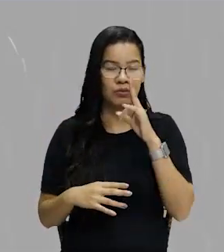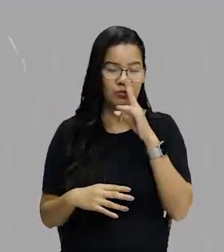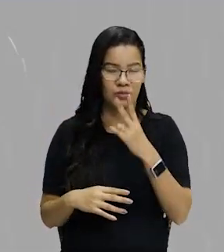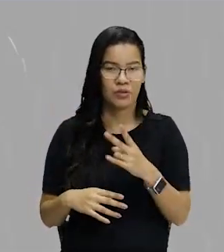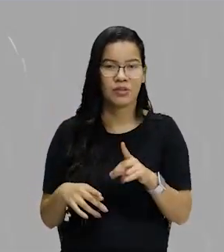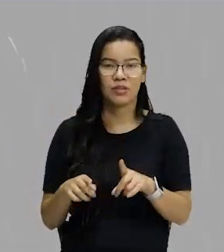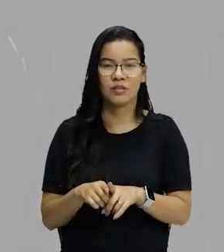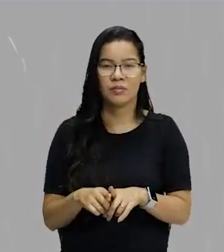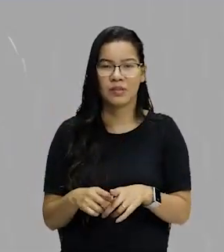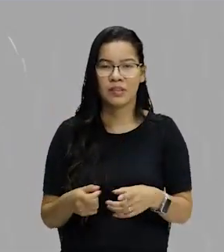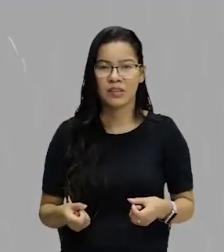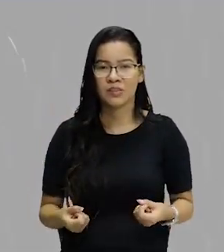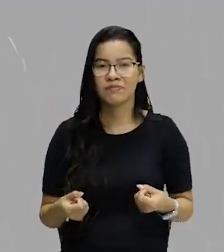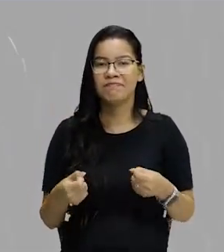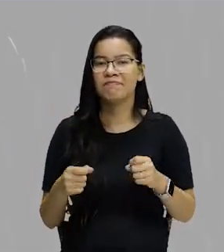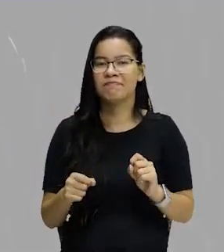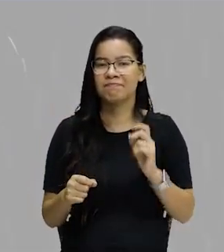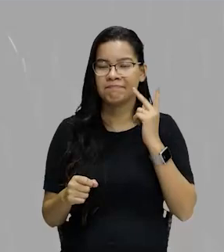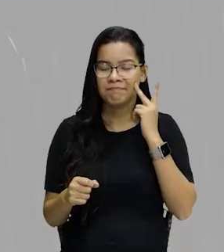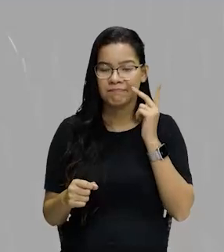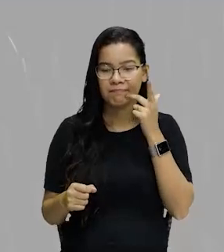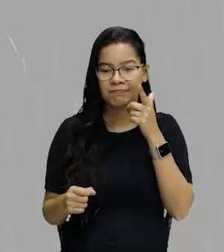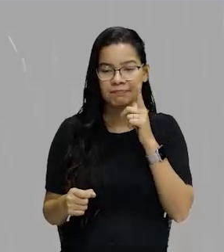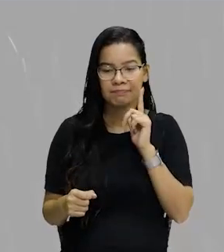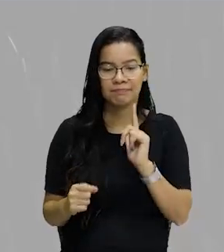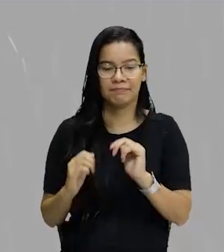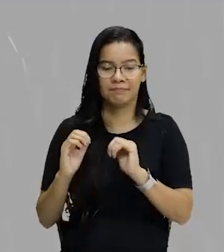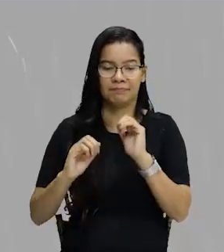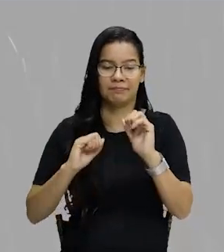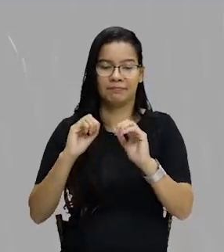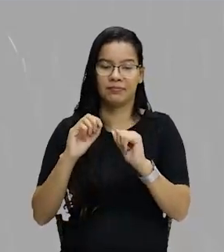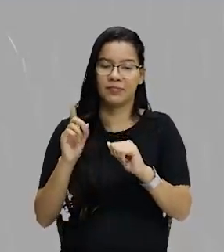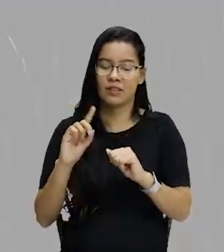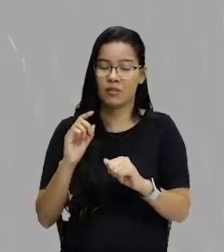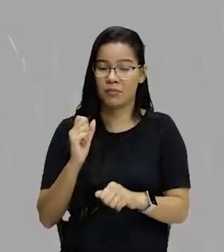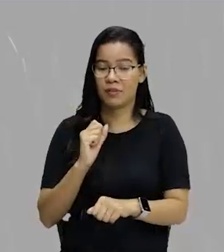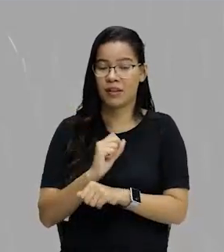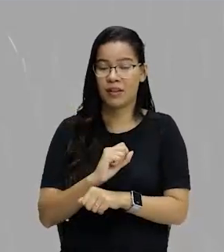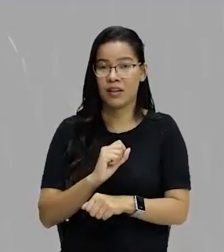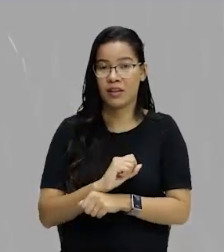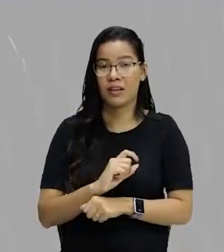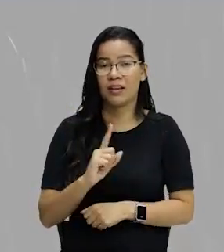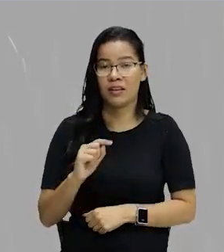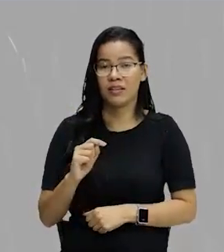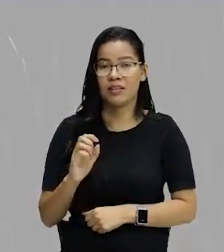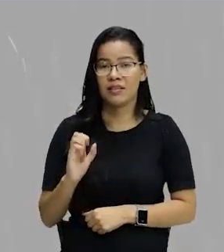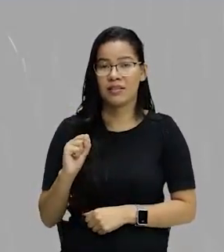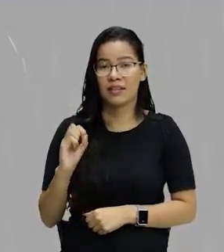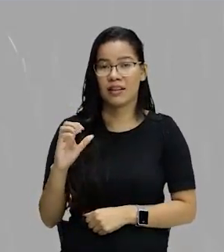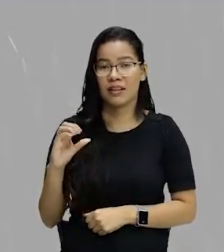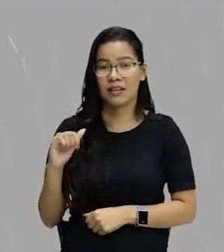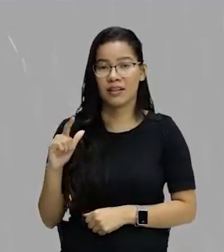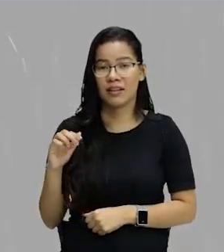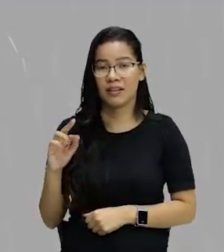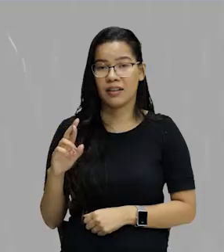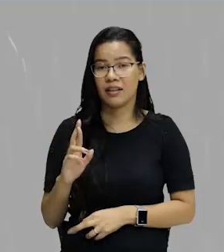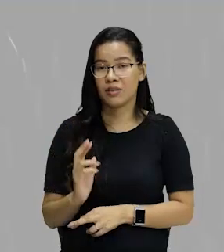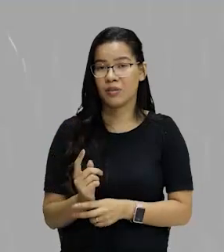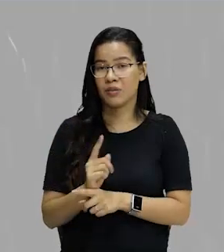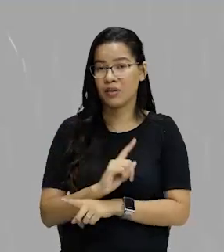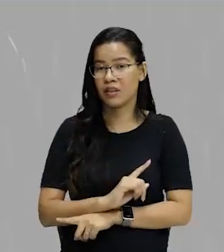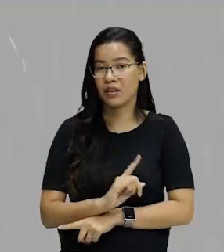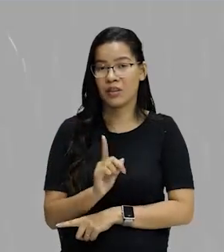e elasticidade para escalar a via sem interrupções. Escalar, galera, ao contrário do que muitos pensam, nem